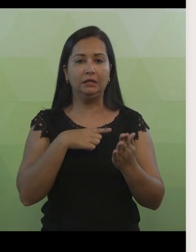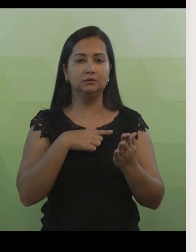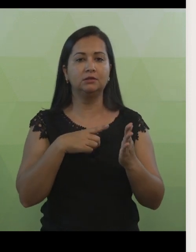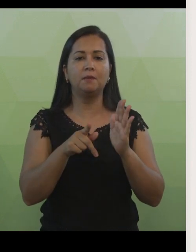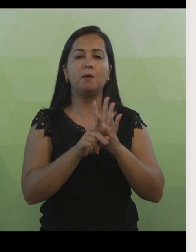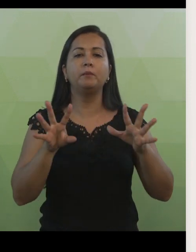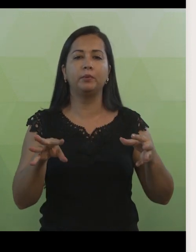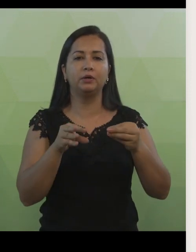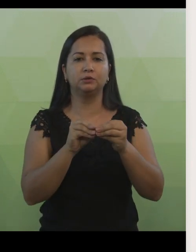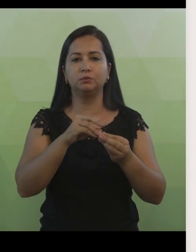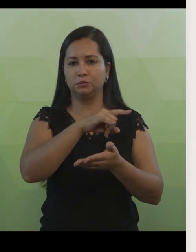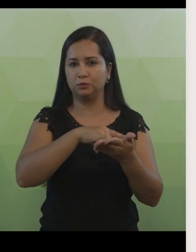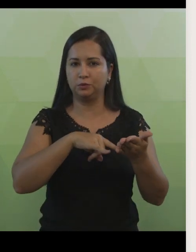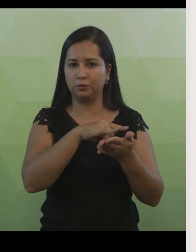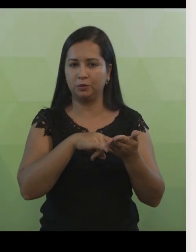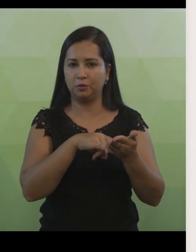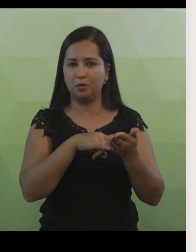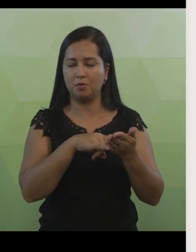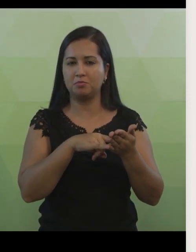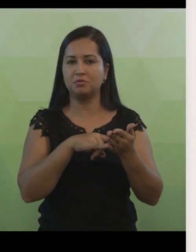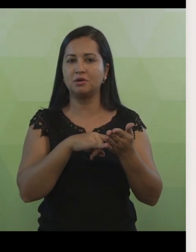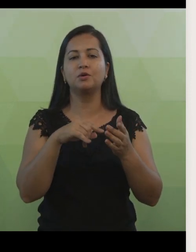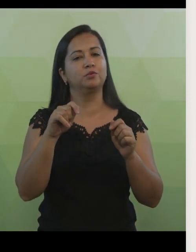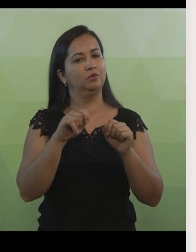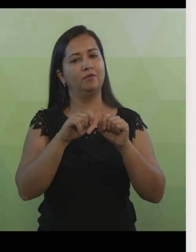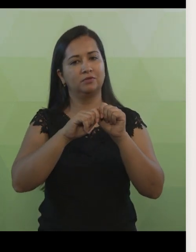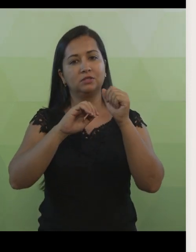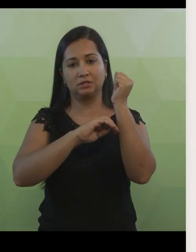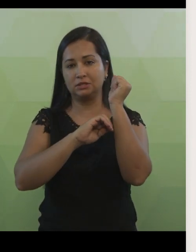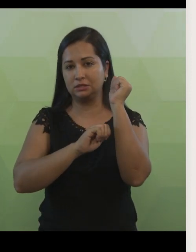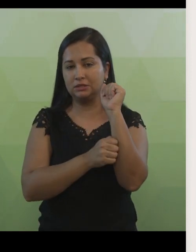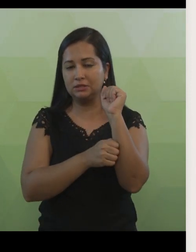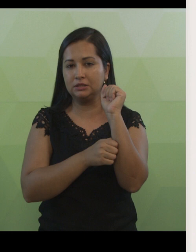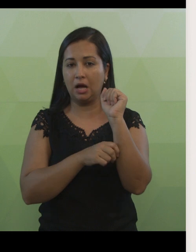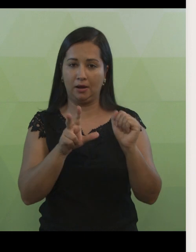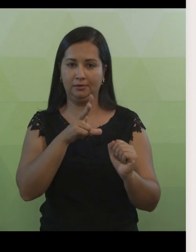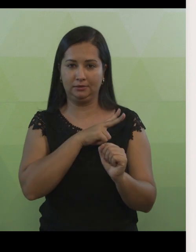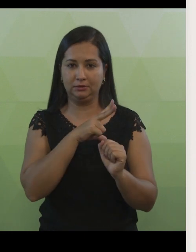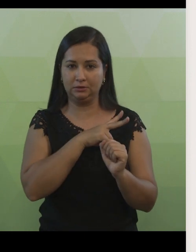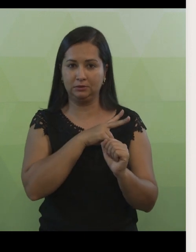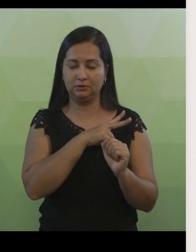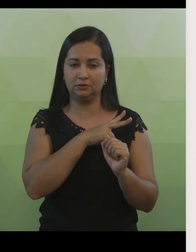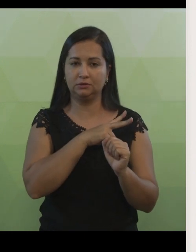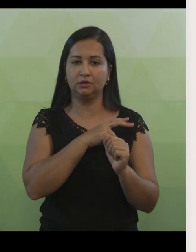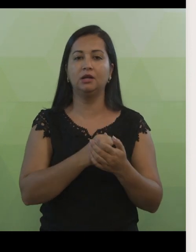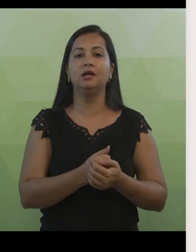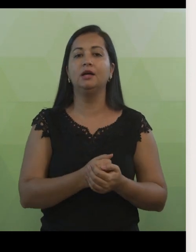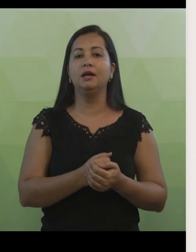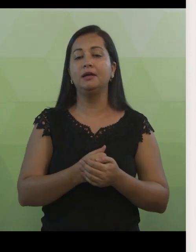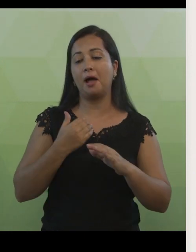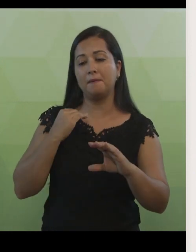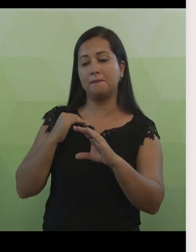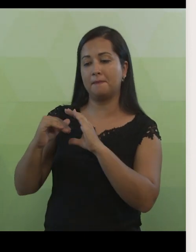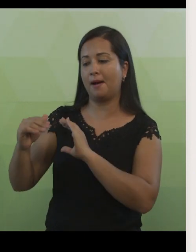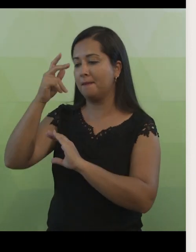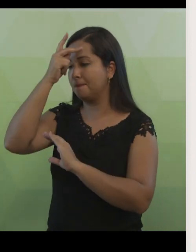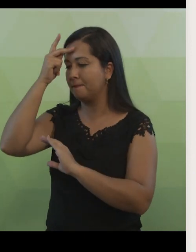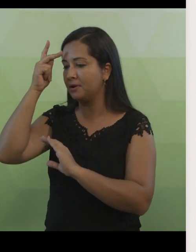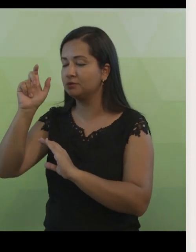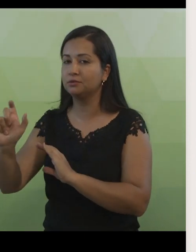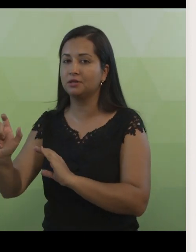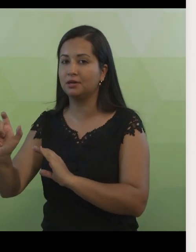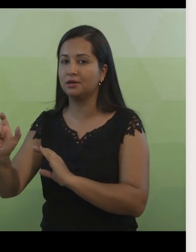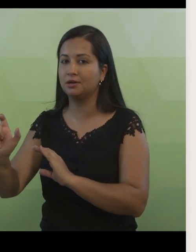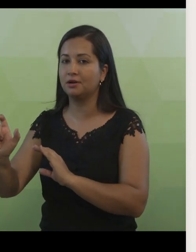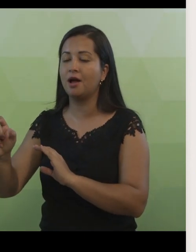com a chave privada. O documento é enviado juntamente com a assinatura digital para o destinatário. O destinatário utilizará